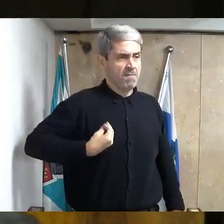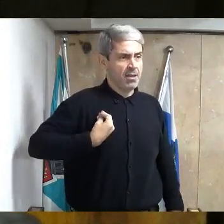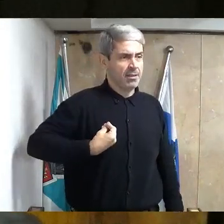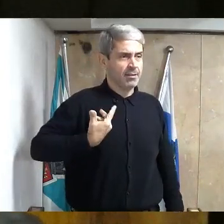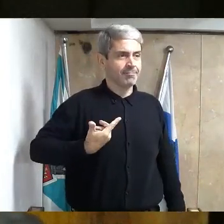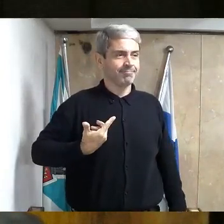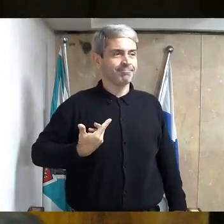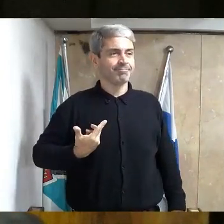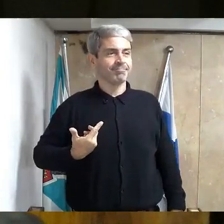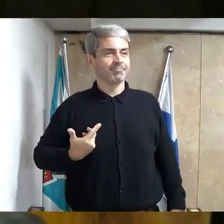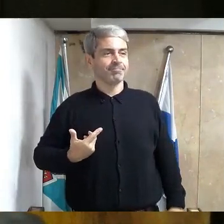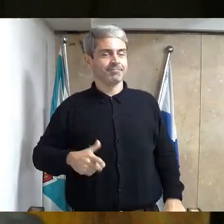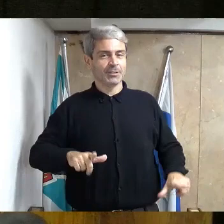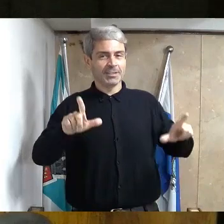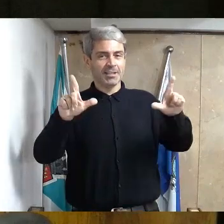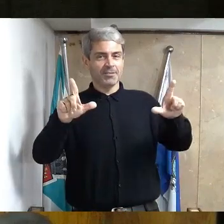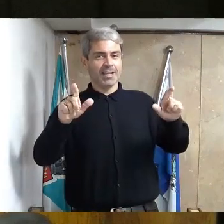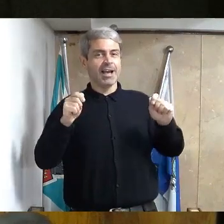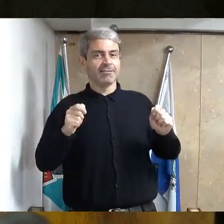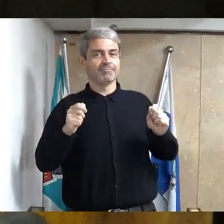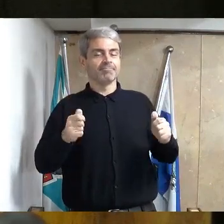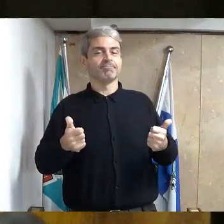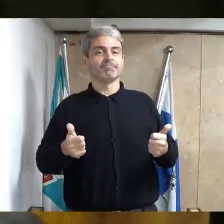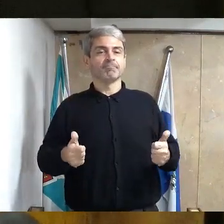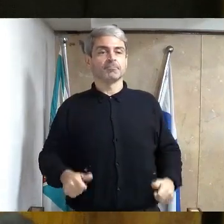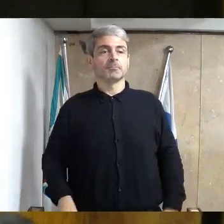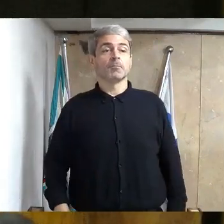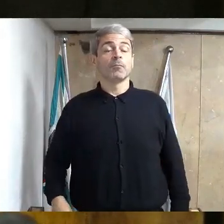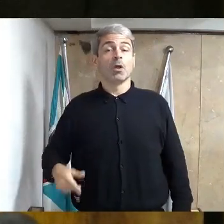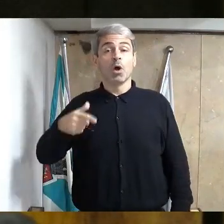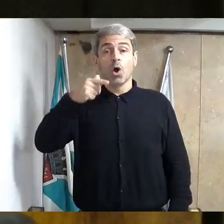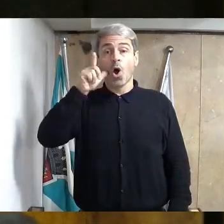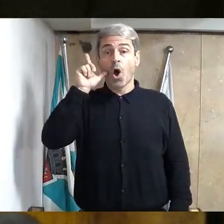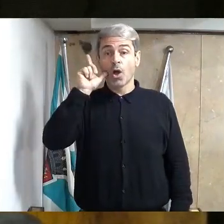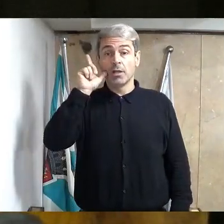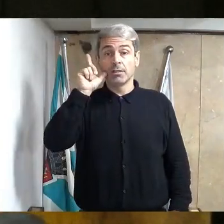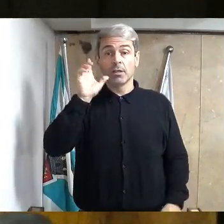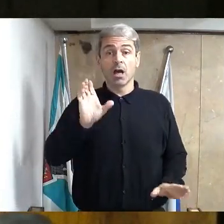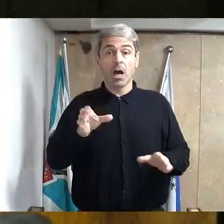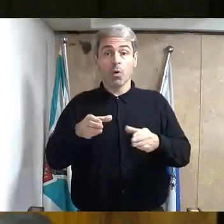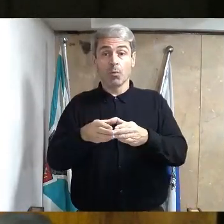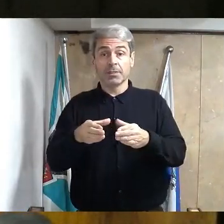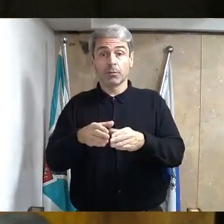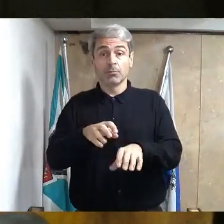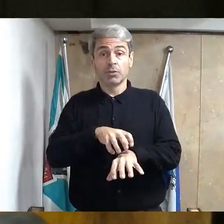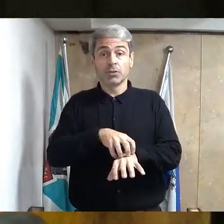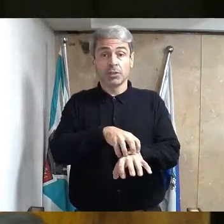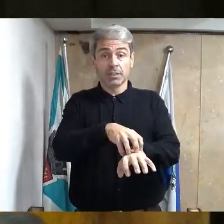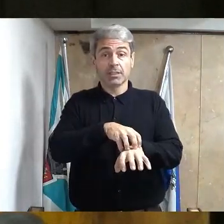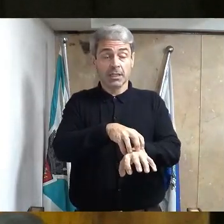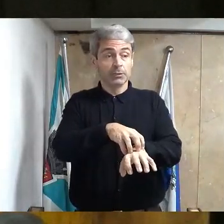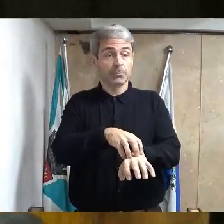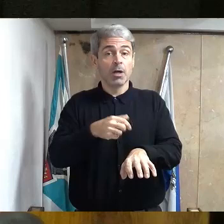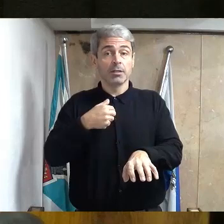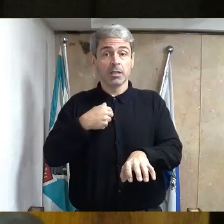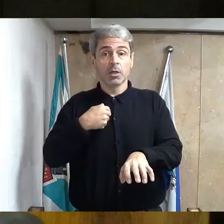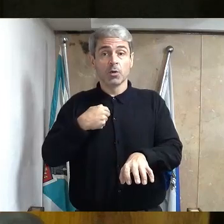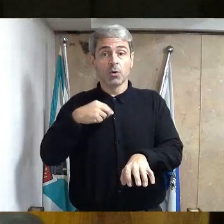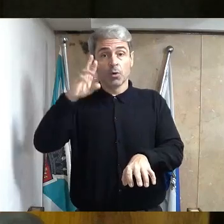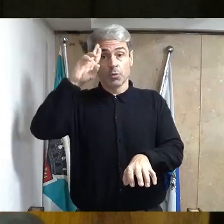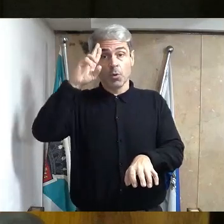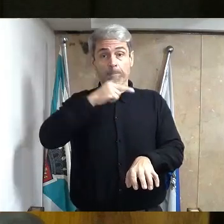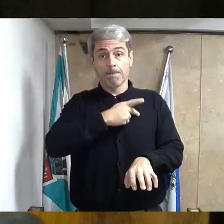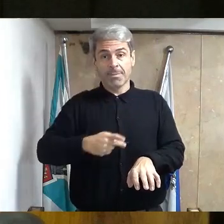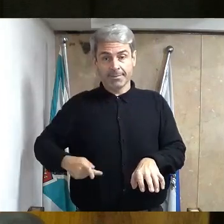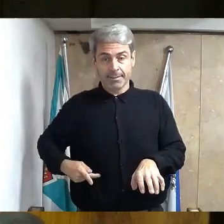É, ontem a comissão de transporte, a qual eu estou presidente